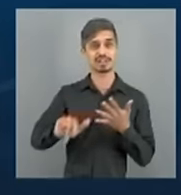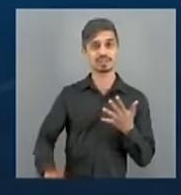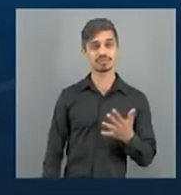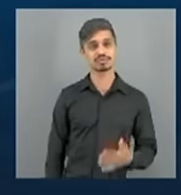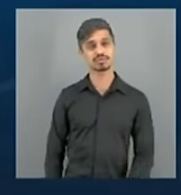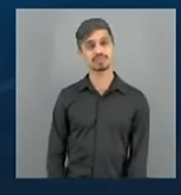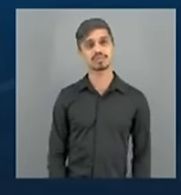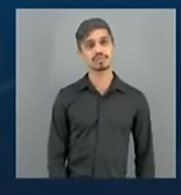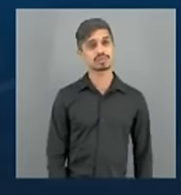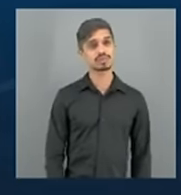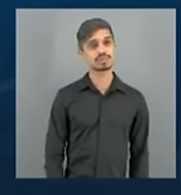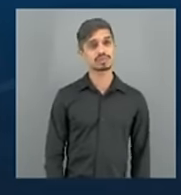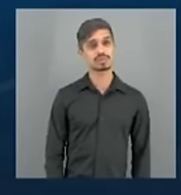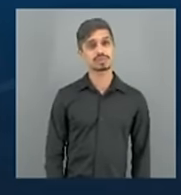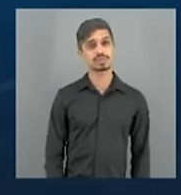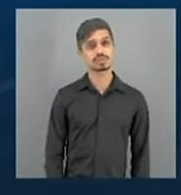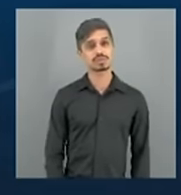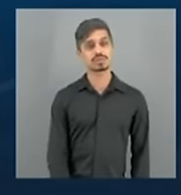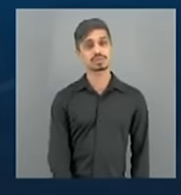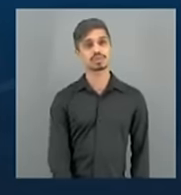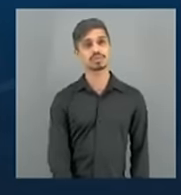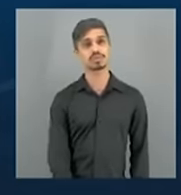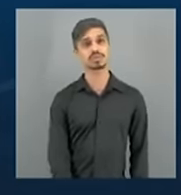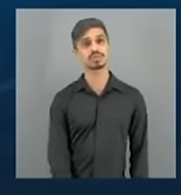diversos. E nessa comigo, tem mim.